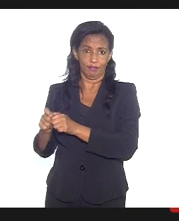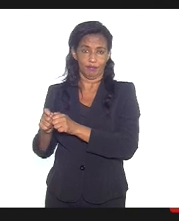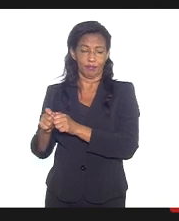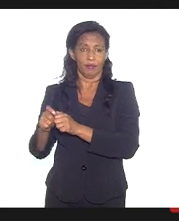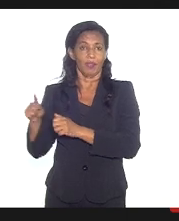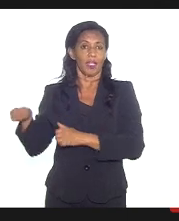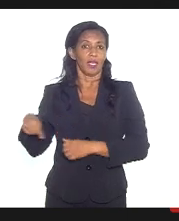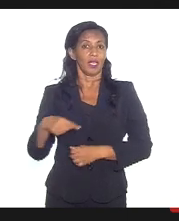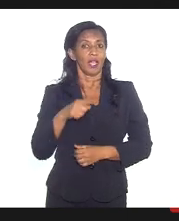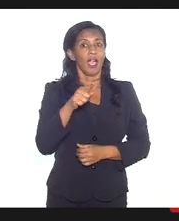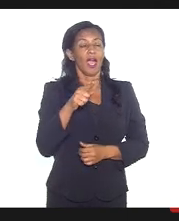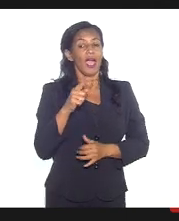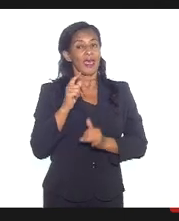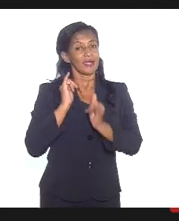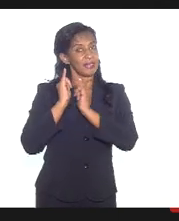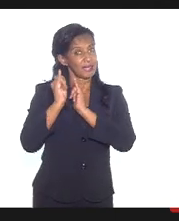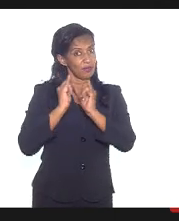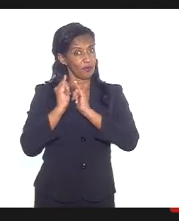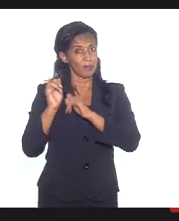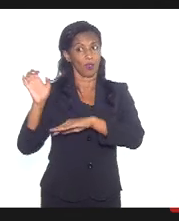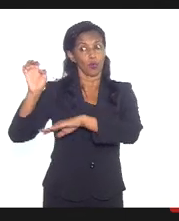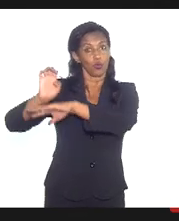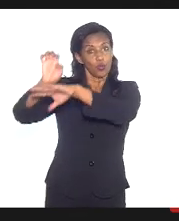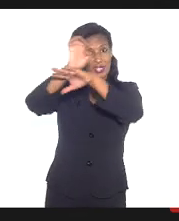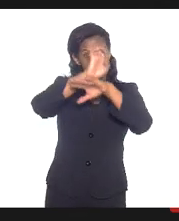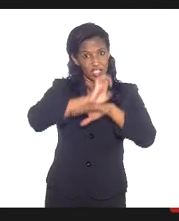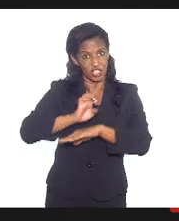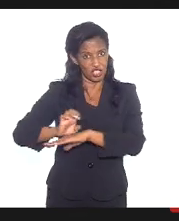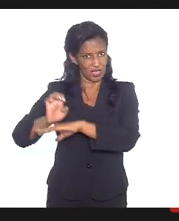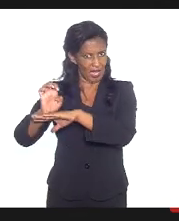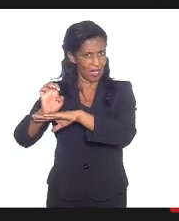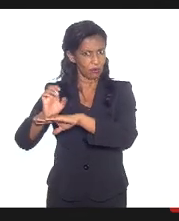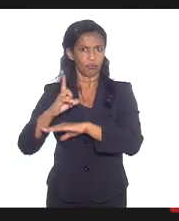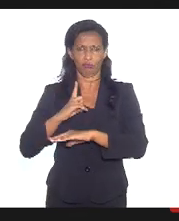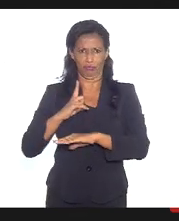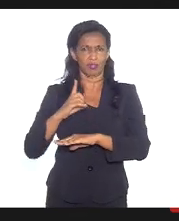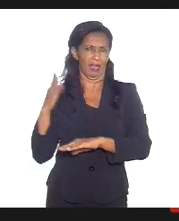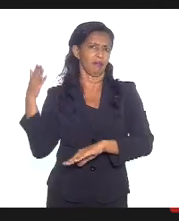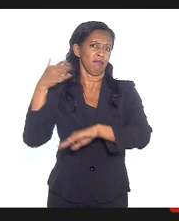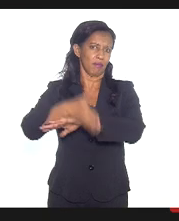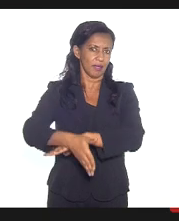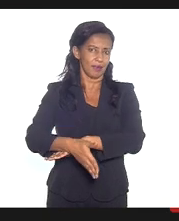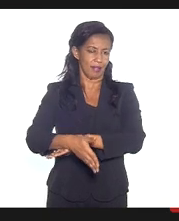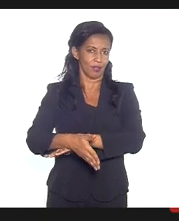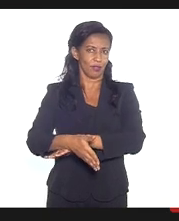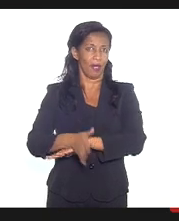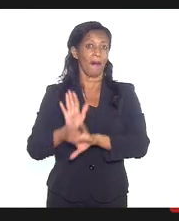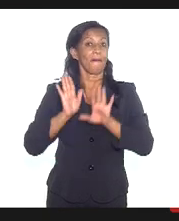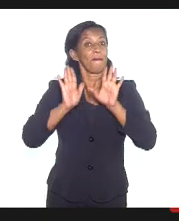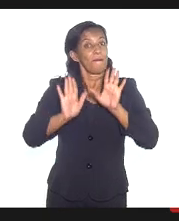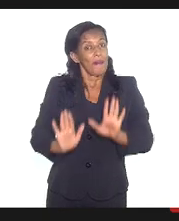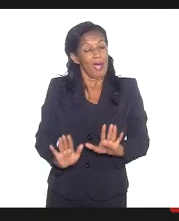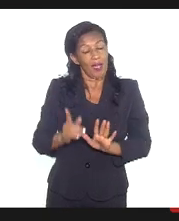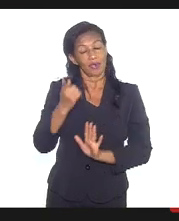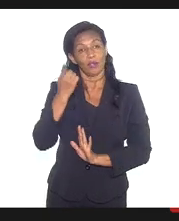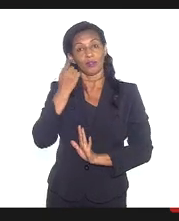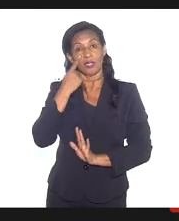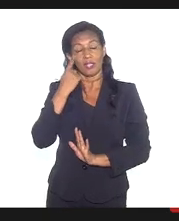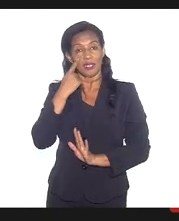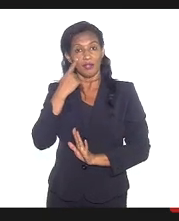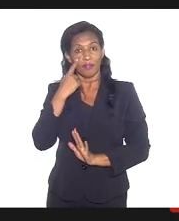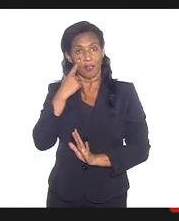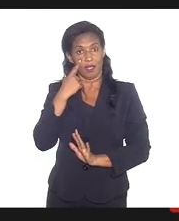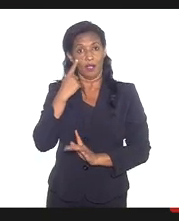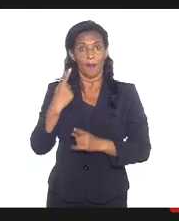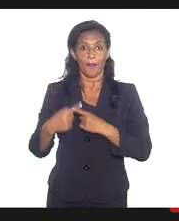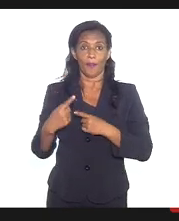RGT, tá? E os estados têm acesso. Eu não vejo problema, tá? Mas eu tenho que ver, porque ele é